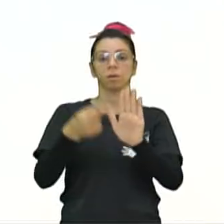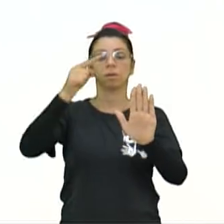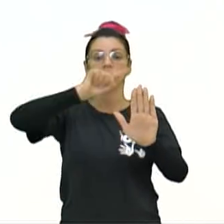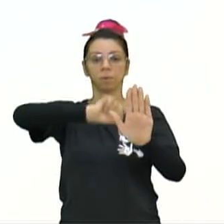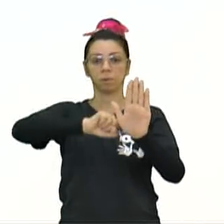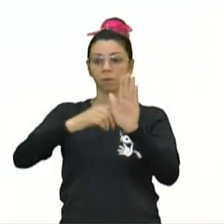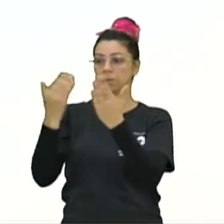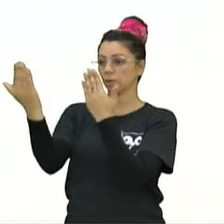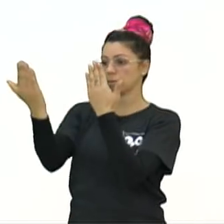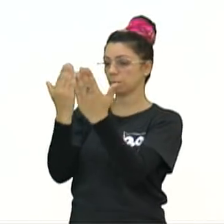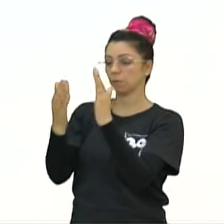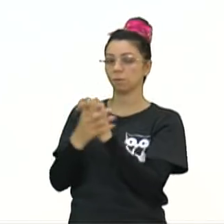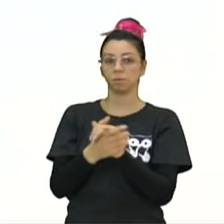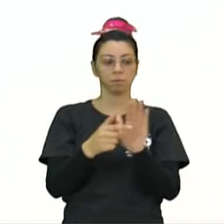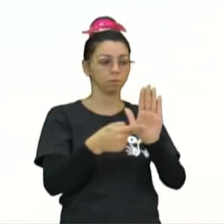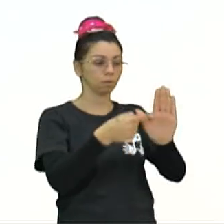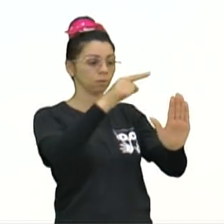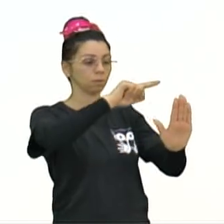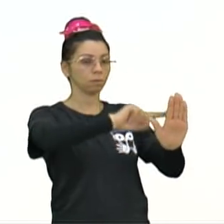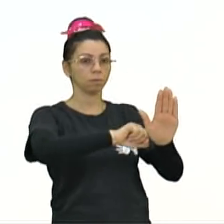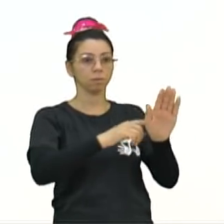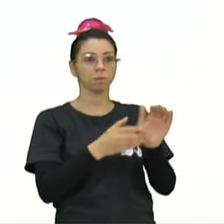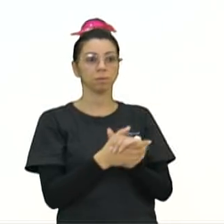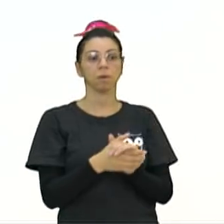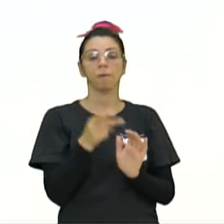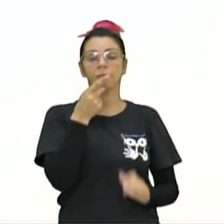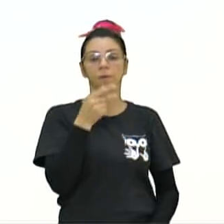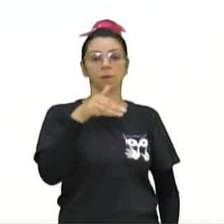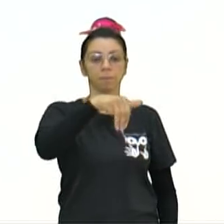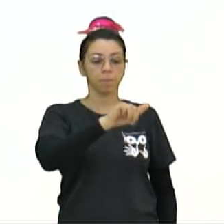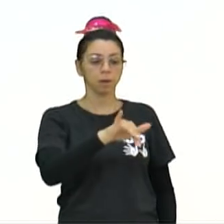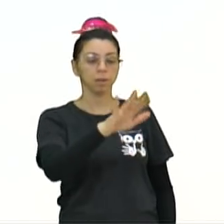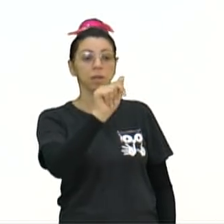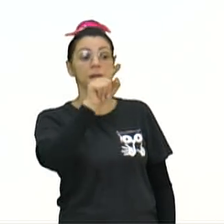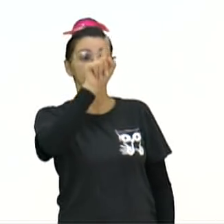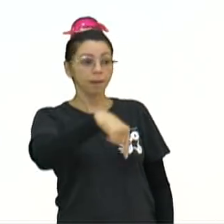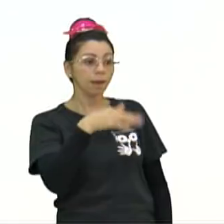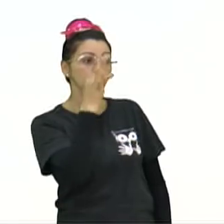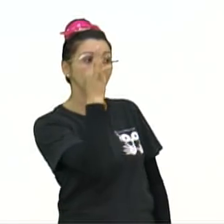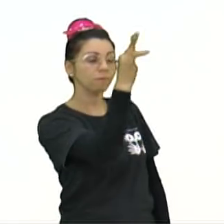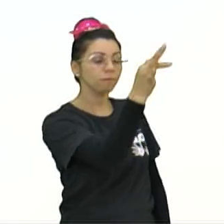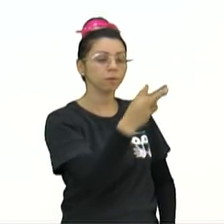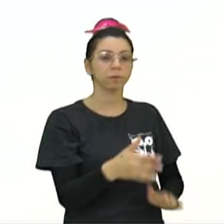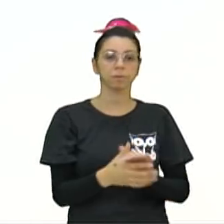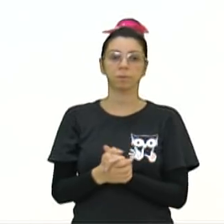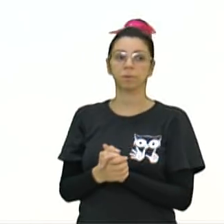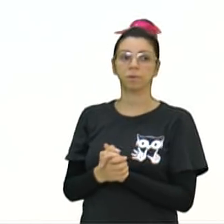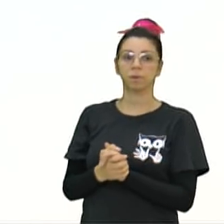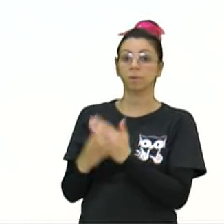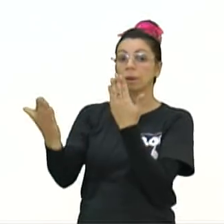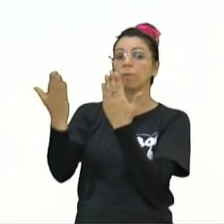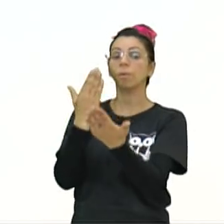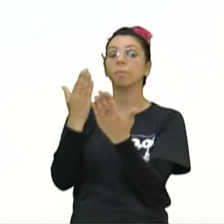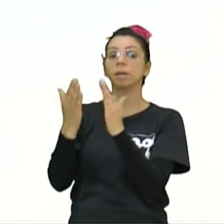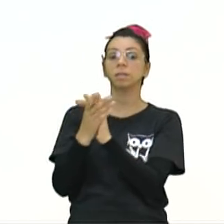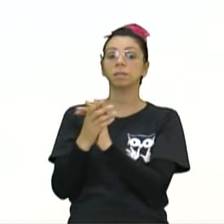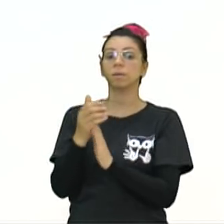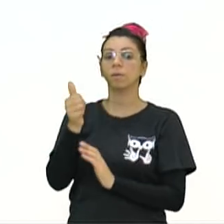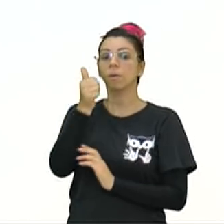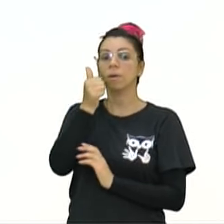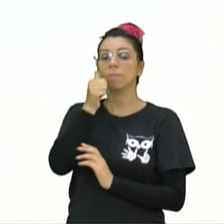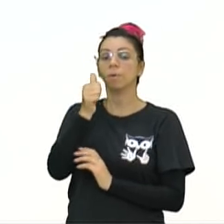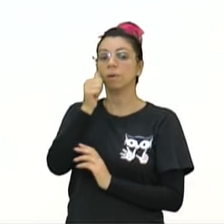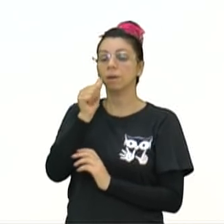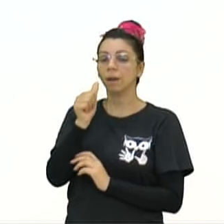comparação. Na metáfora, eu digo: a Maria é uma flor. E na comparação, eu digo: a Maria é como uma flor. Eu estabeleço